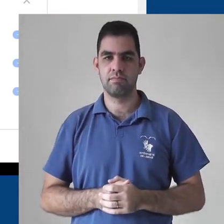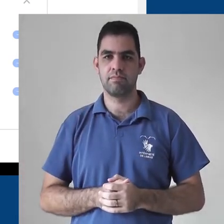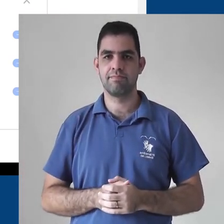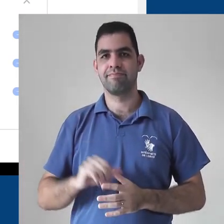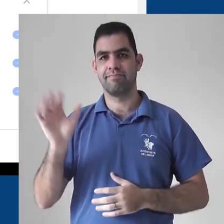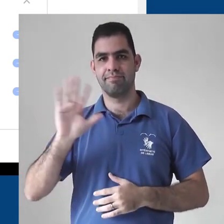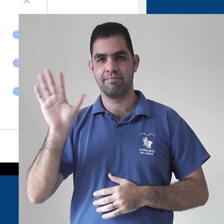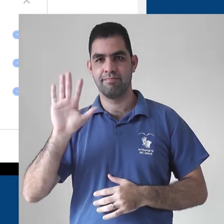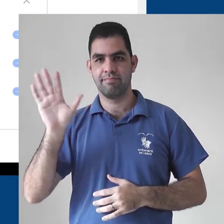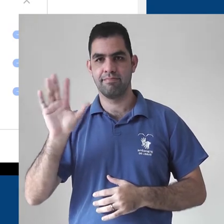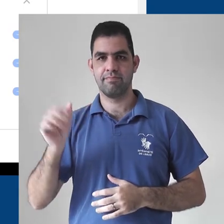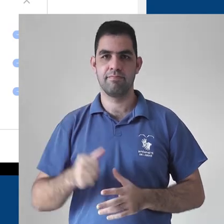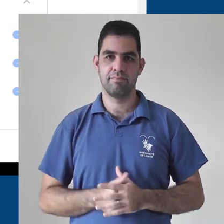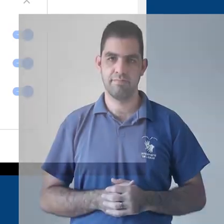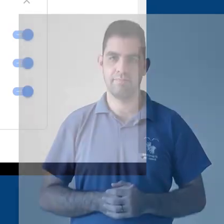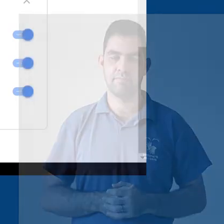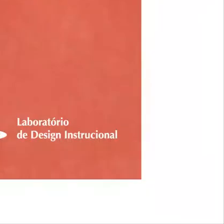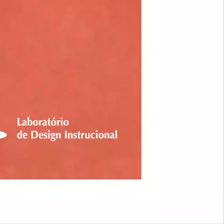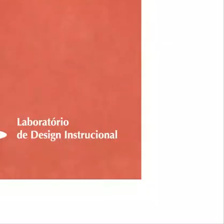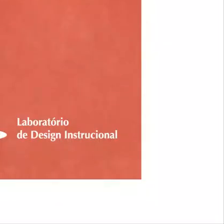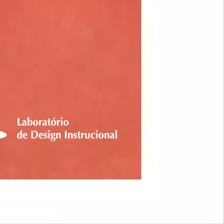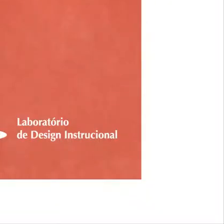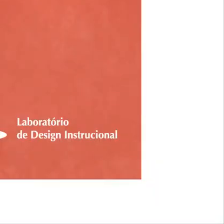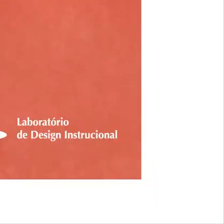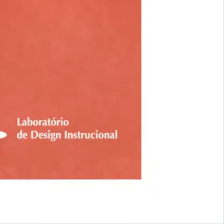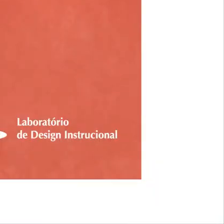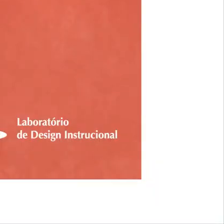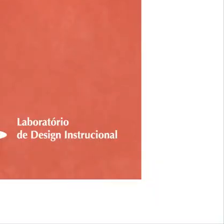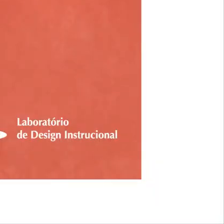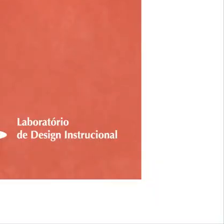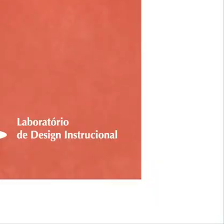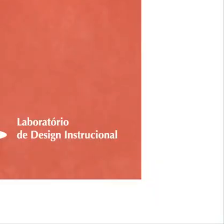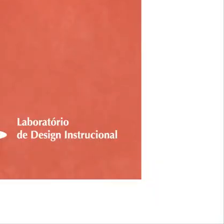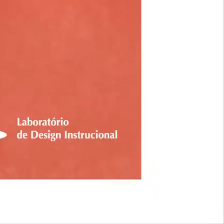sua preferência até o próximo vídeo